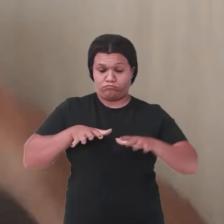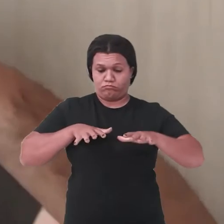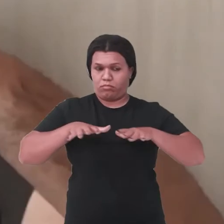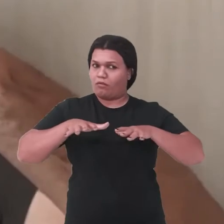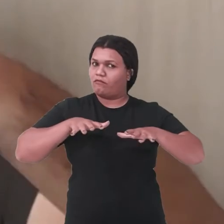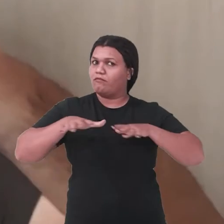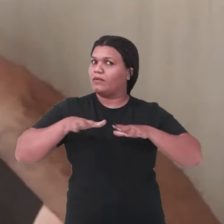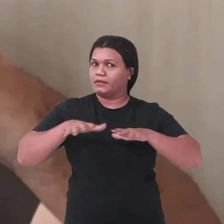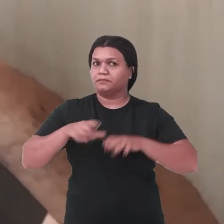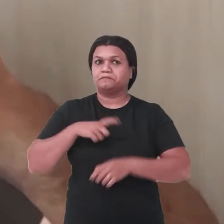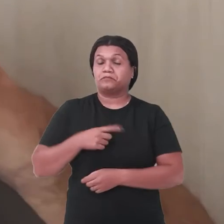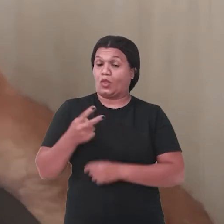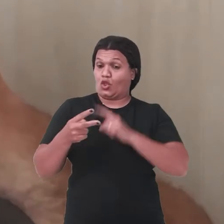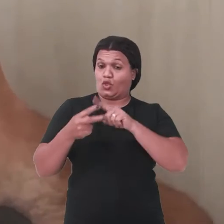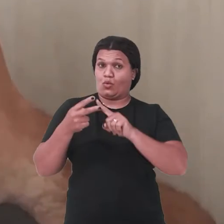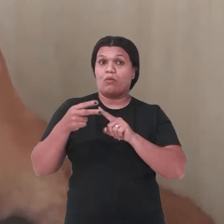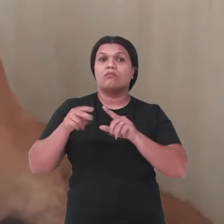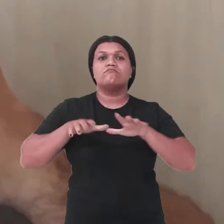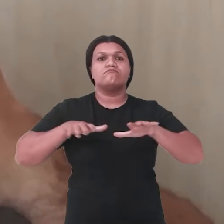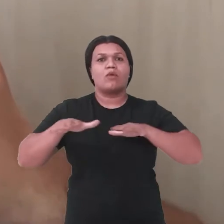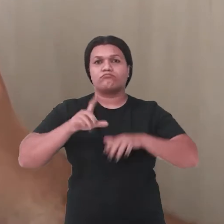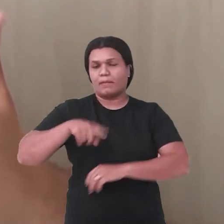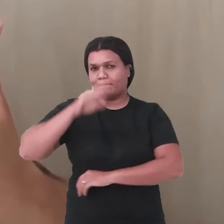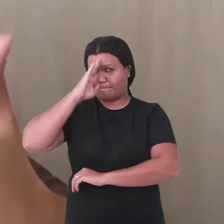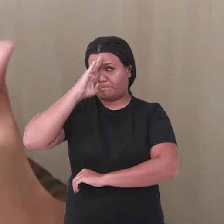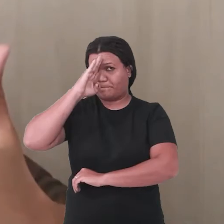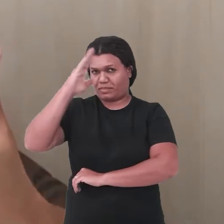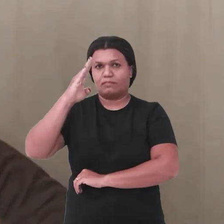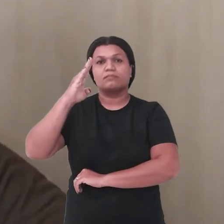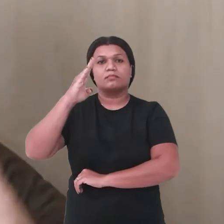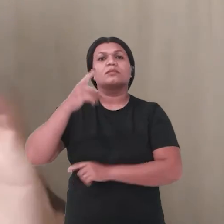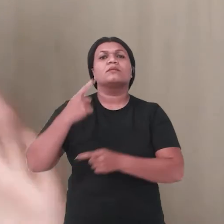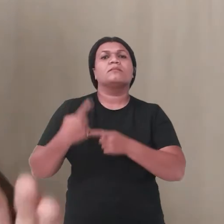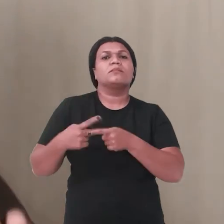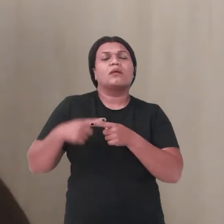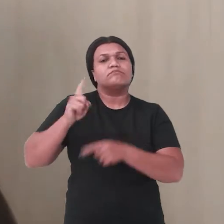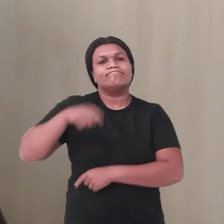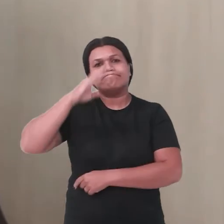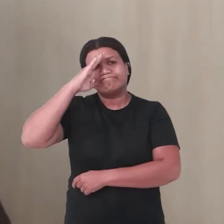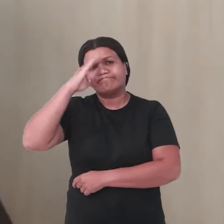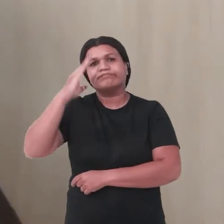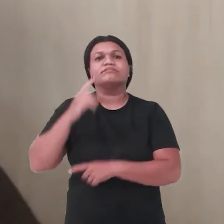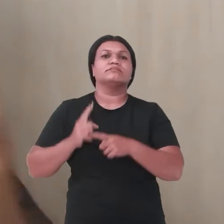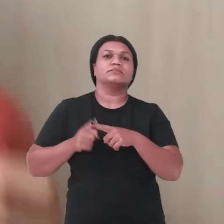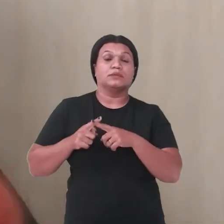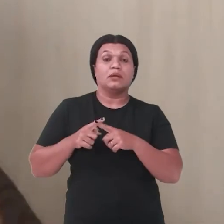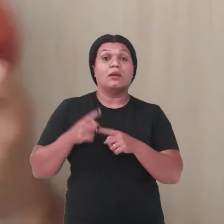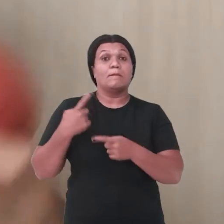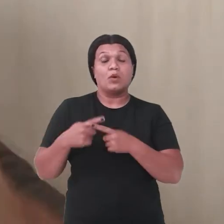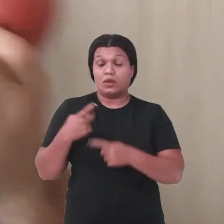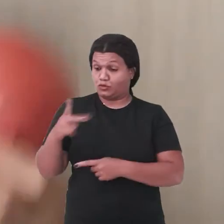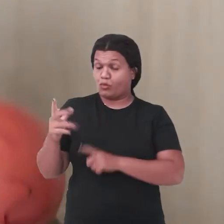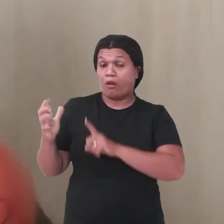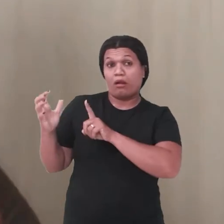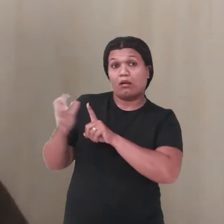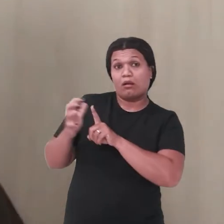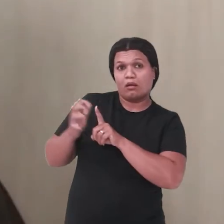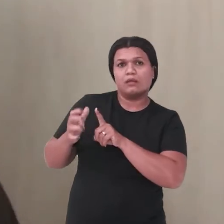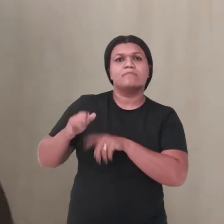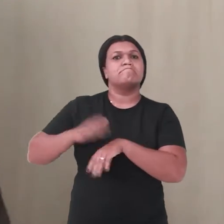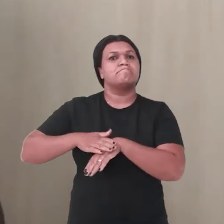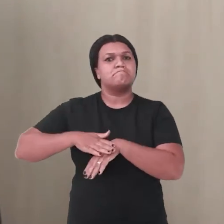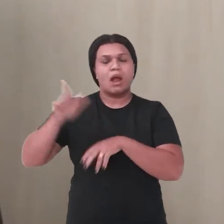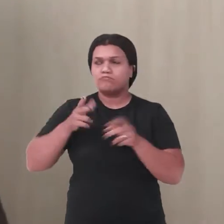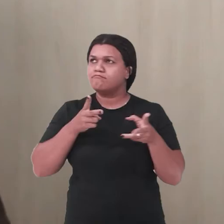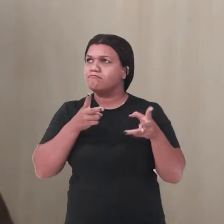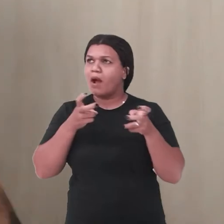14, nós temos 2 movimentos que são os principais. Por que são os principais? Porque as suas consequências